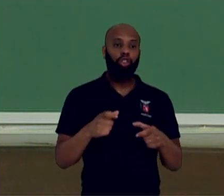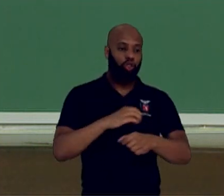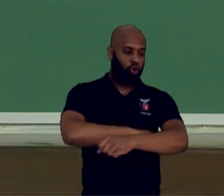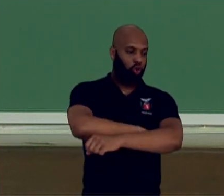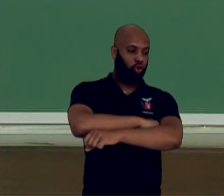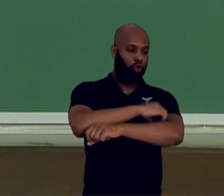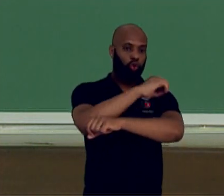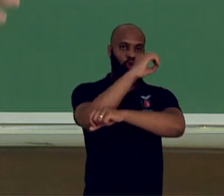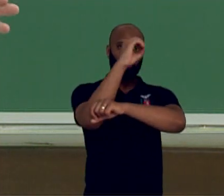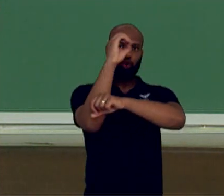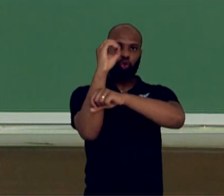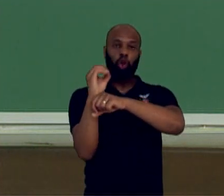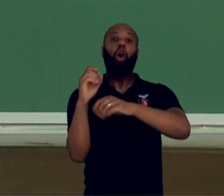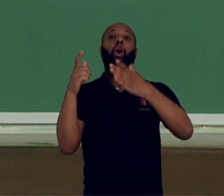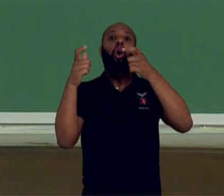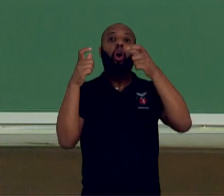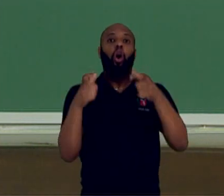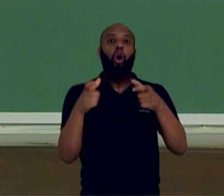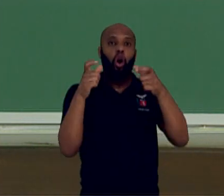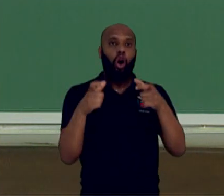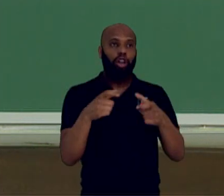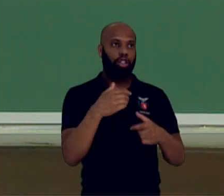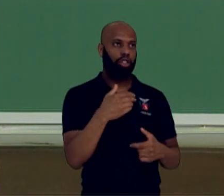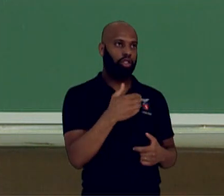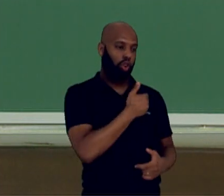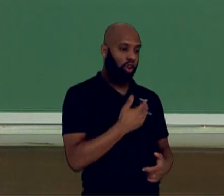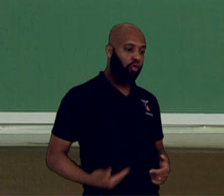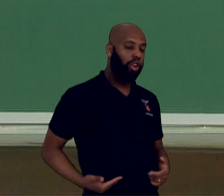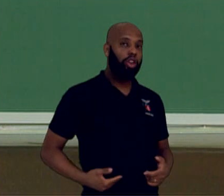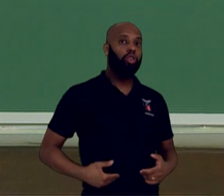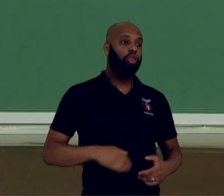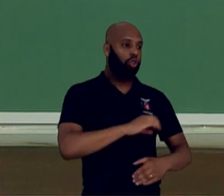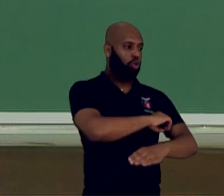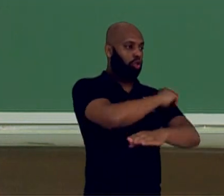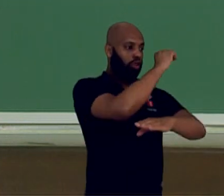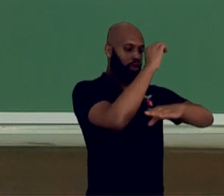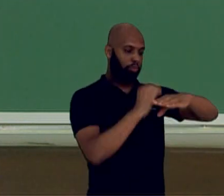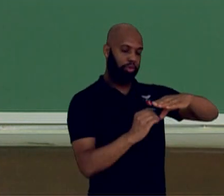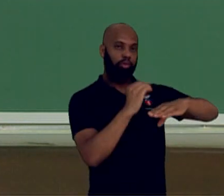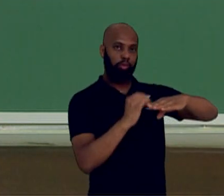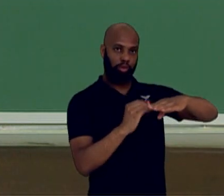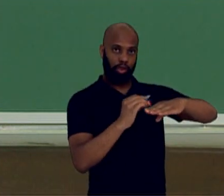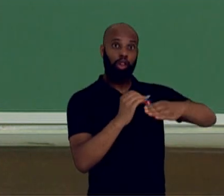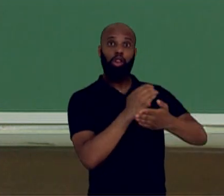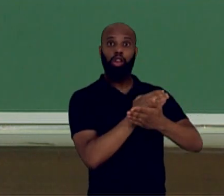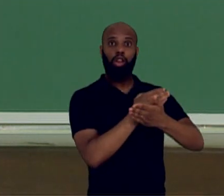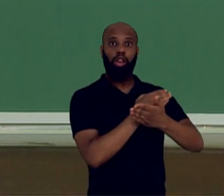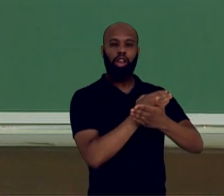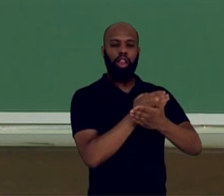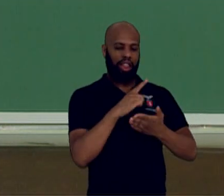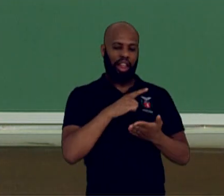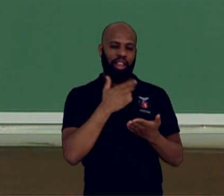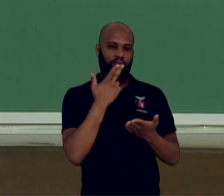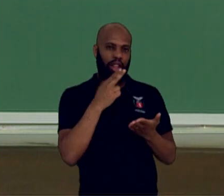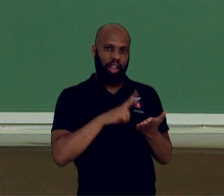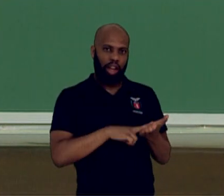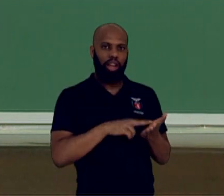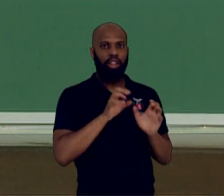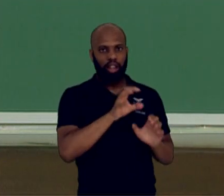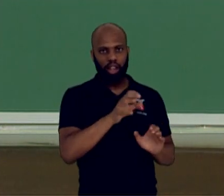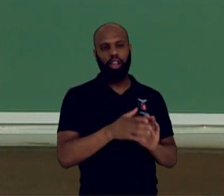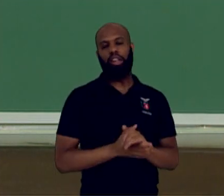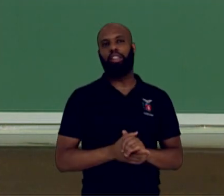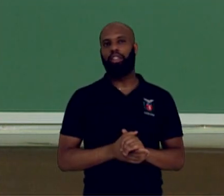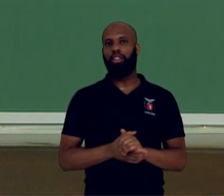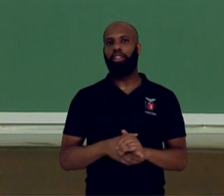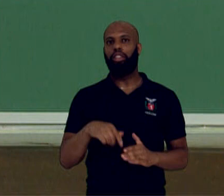para o governante, onde o sol se põe. Diz que essa frase, onde começa a carta, ou, no caso, terminaria